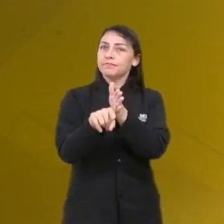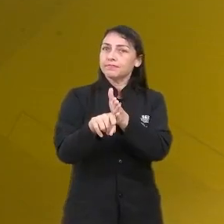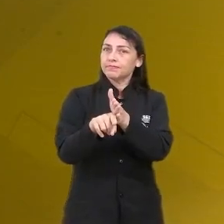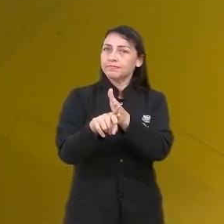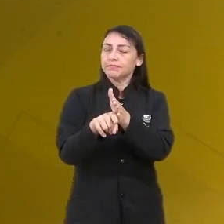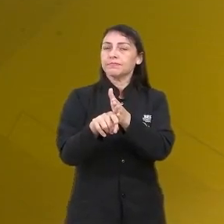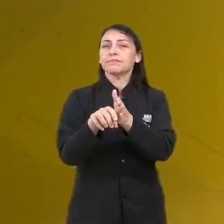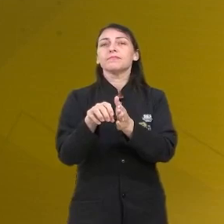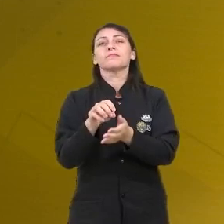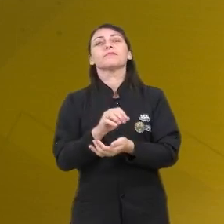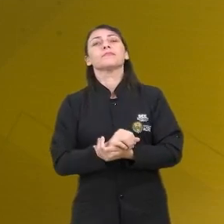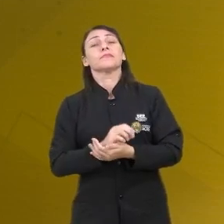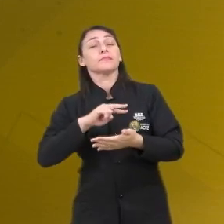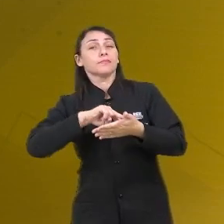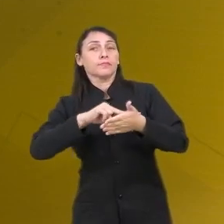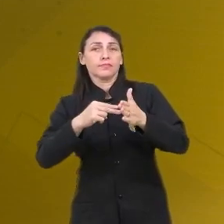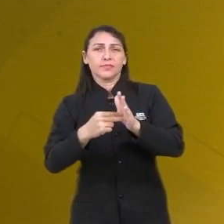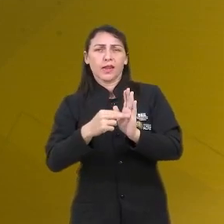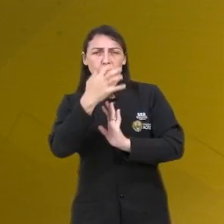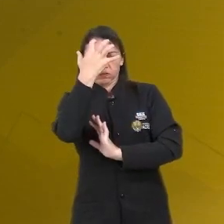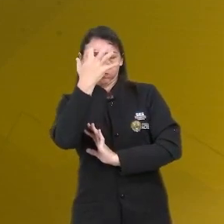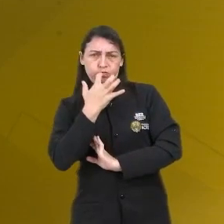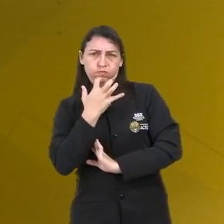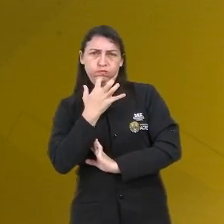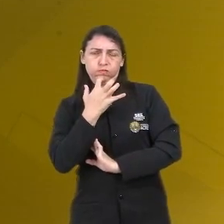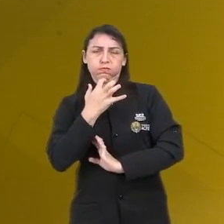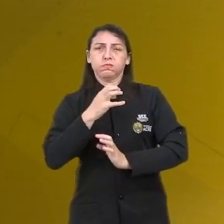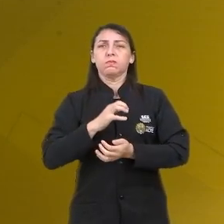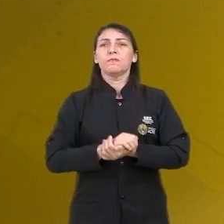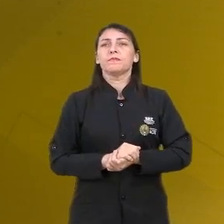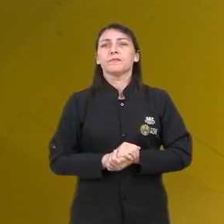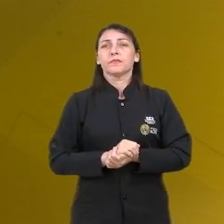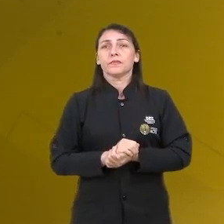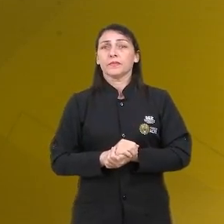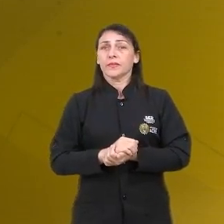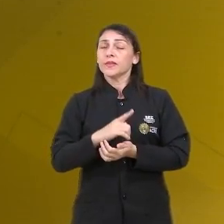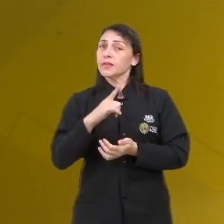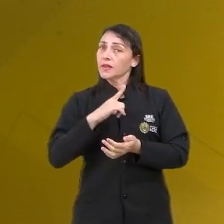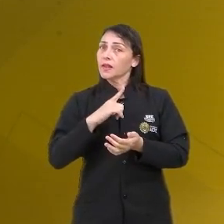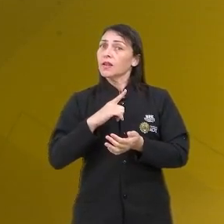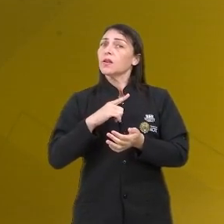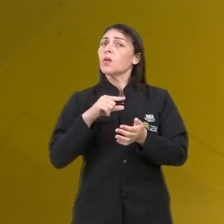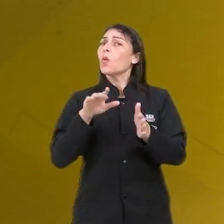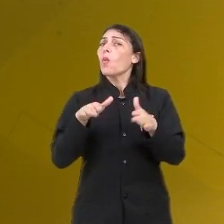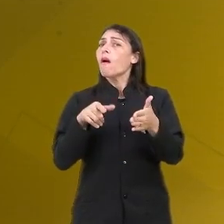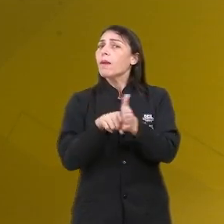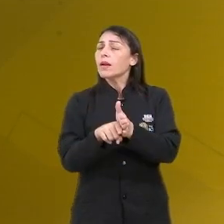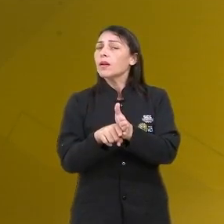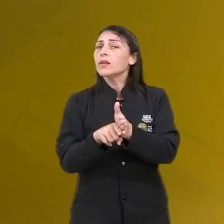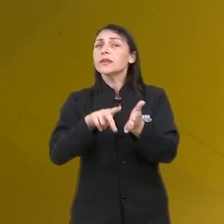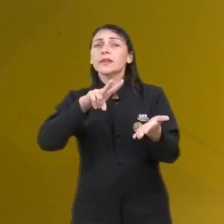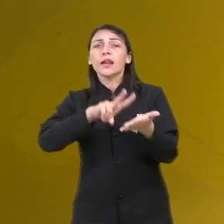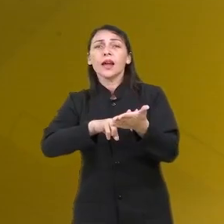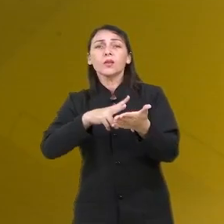Mala leche significa mau humor. E aí a gente tem uma questão. Qual é? Traduções literais